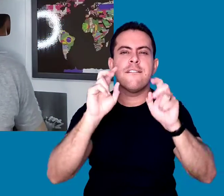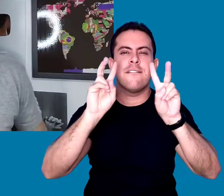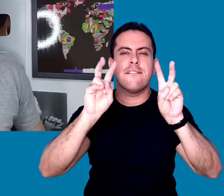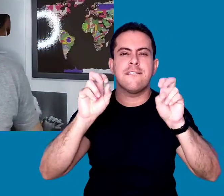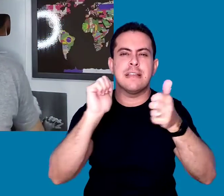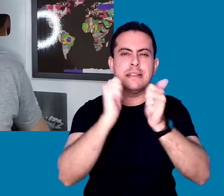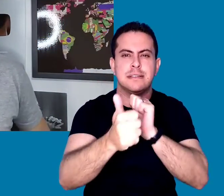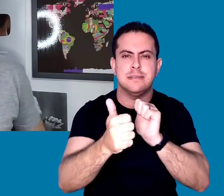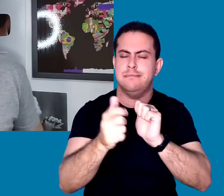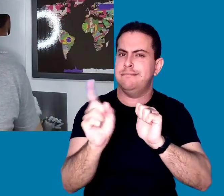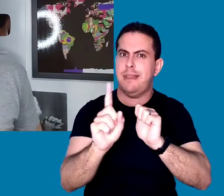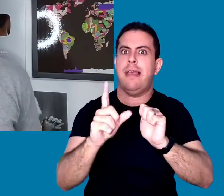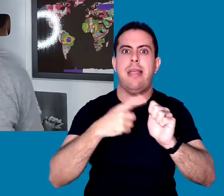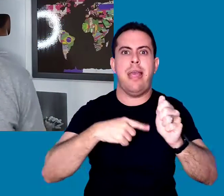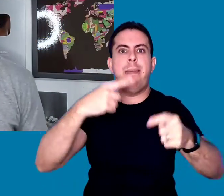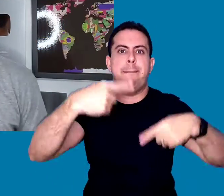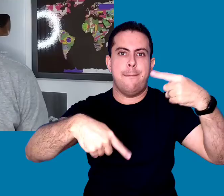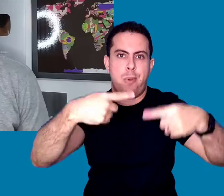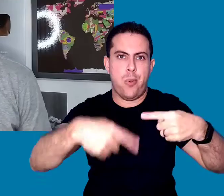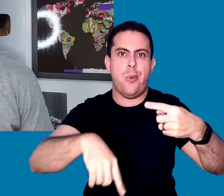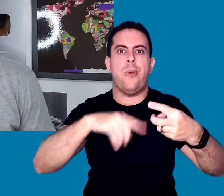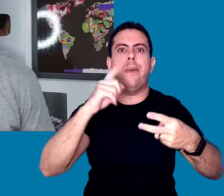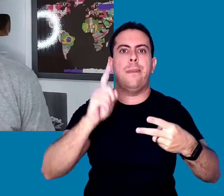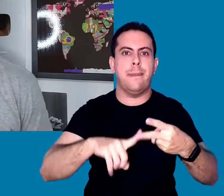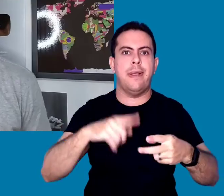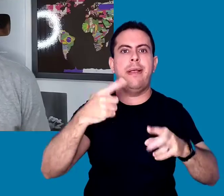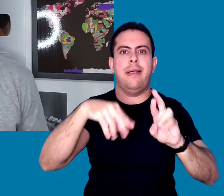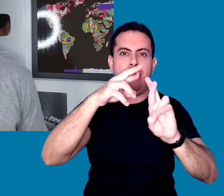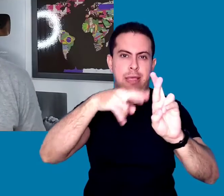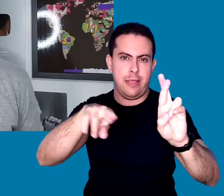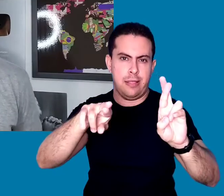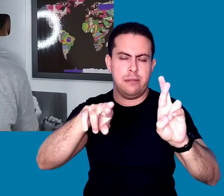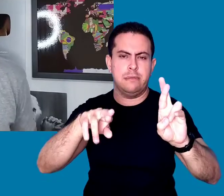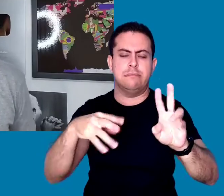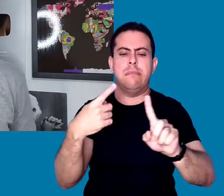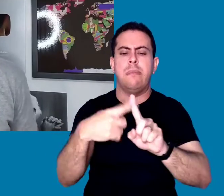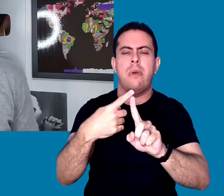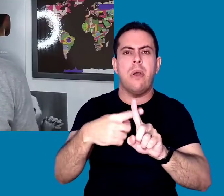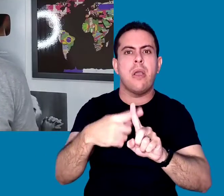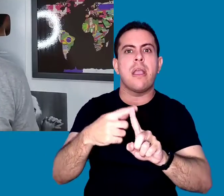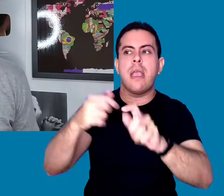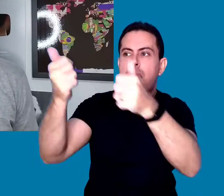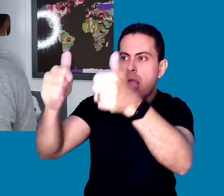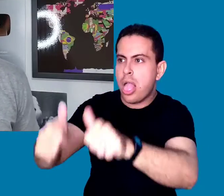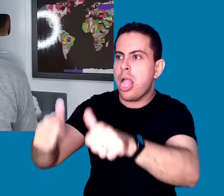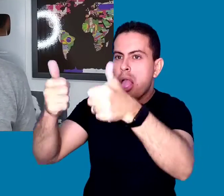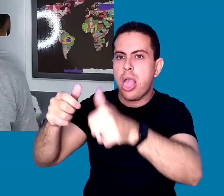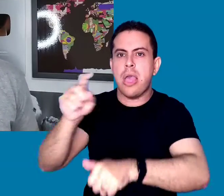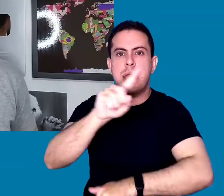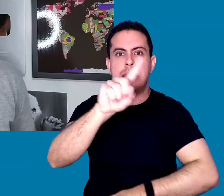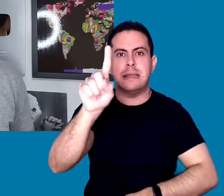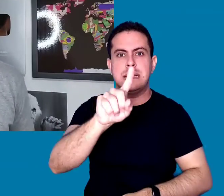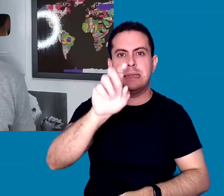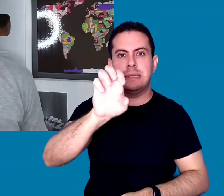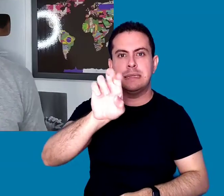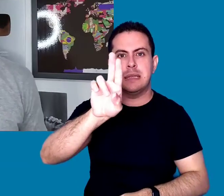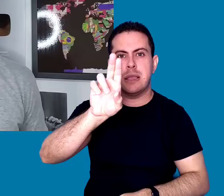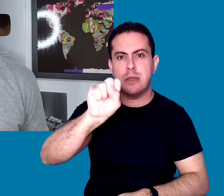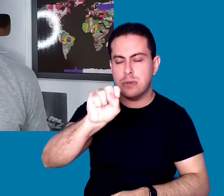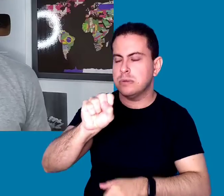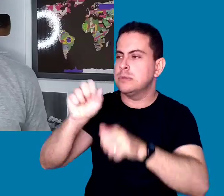esportivo. Na verdade, era um evento tanto político quanto religioso, uma vez que homenageava o deus